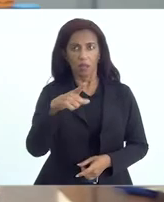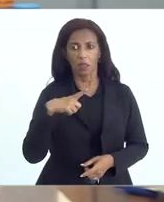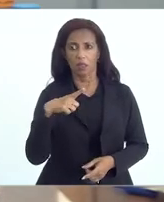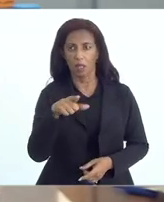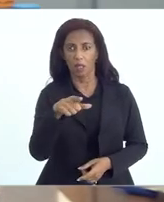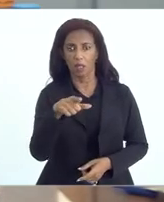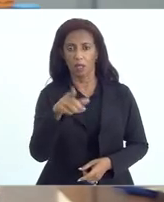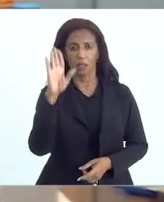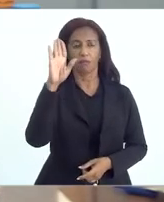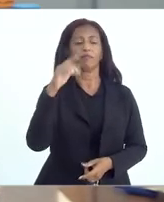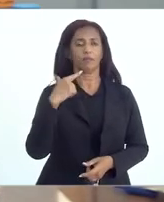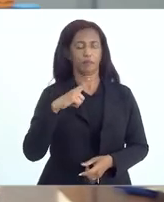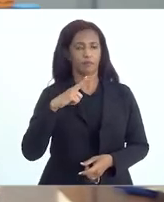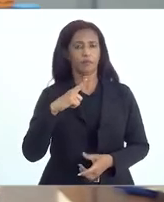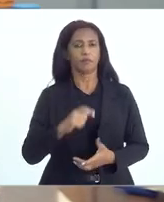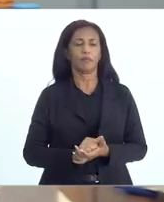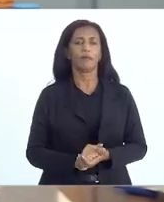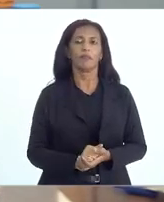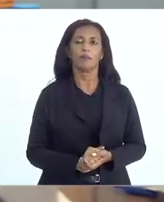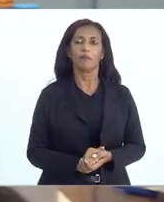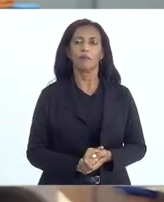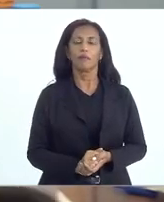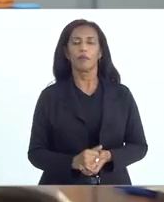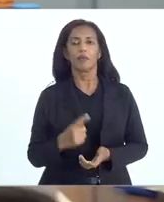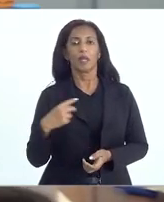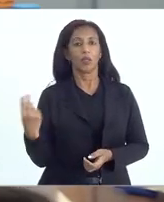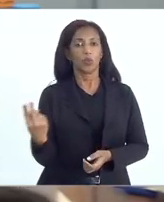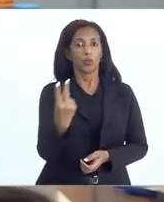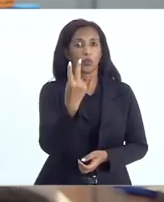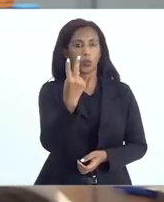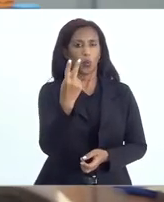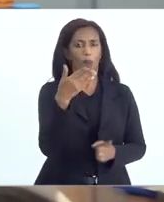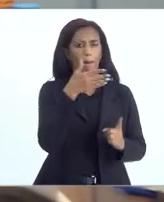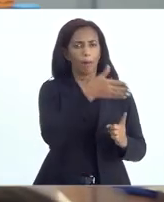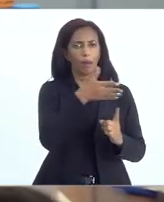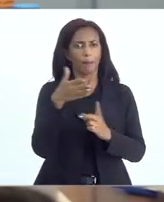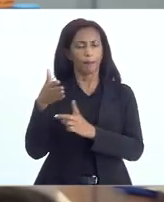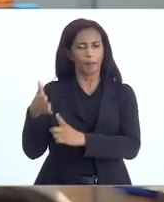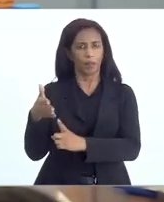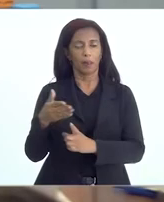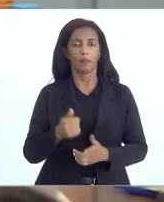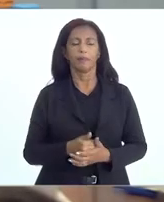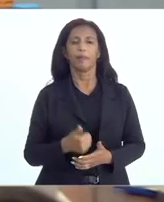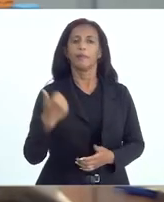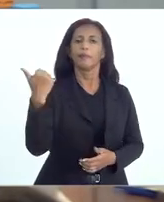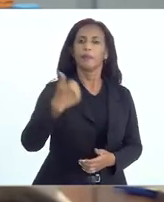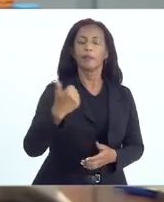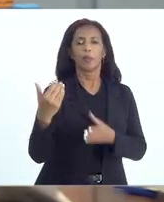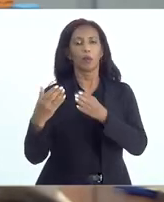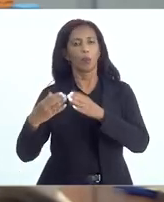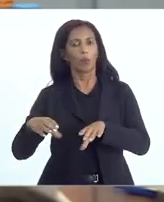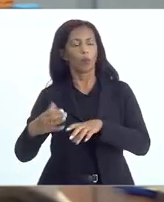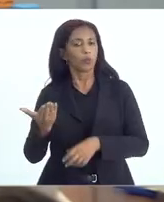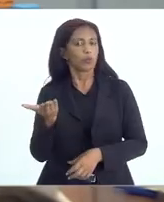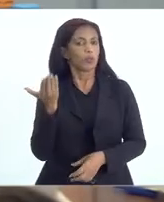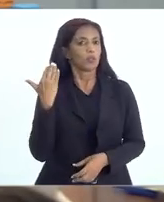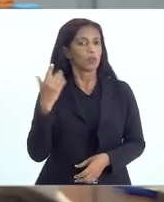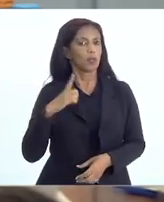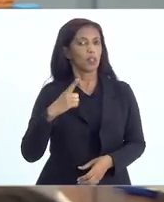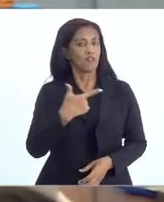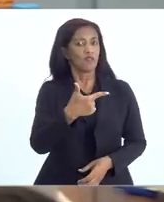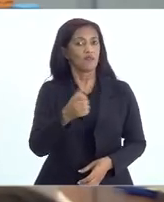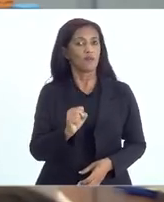guarda-vidas o curso de guarda-vidas Existem duas questões específicas com uma olhada primeiro é um concurso anterior que tem